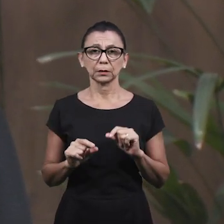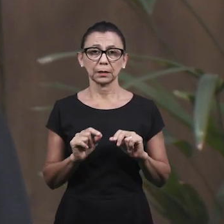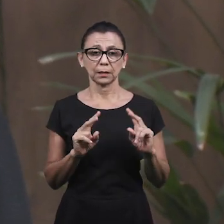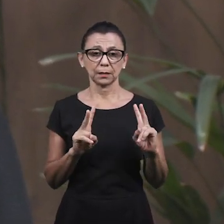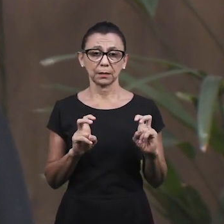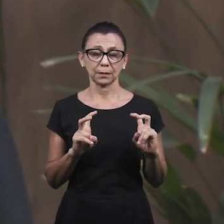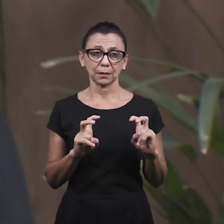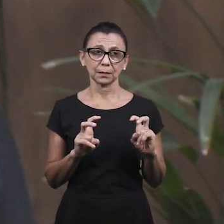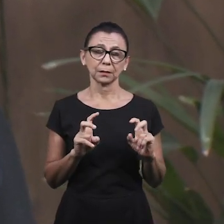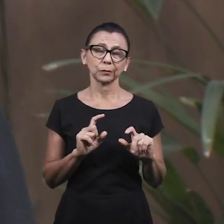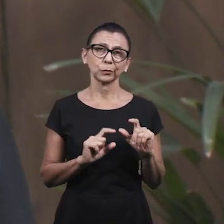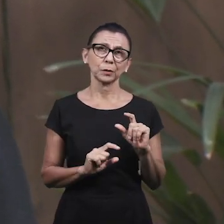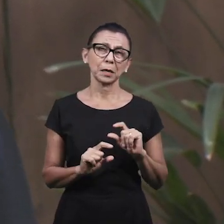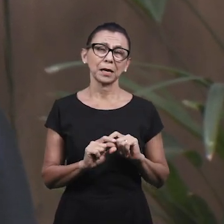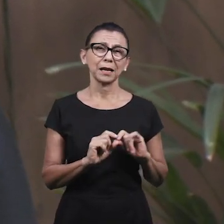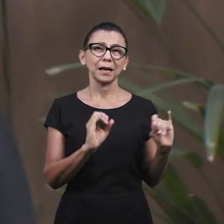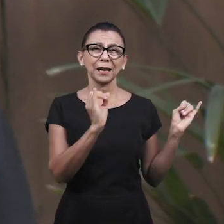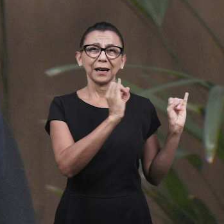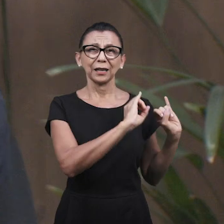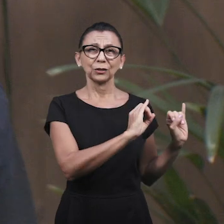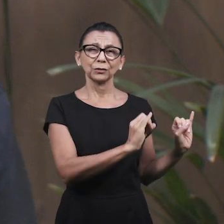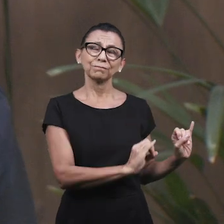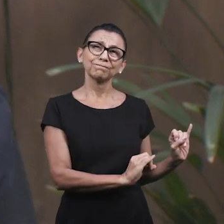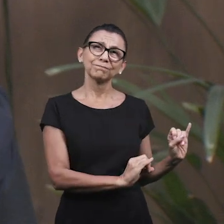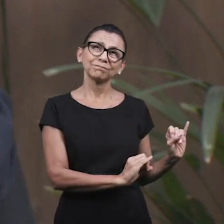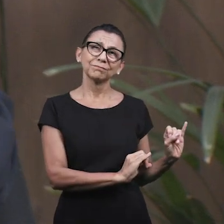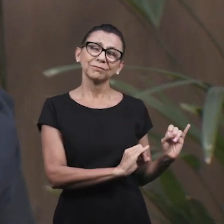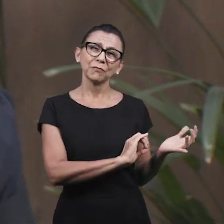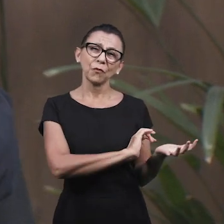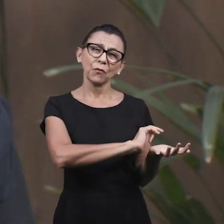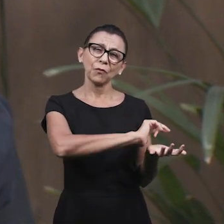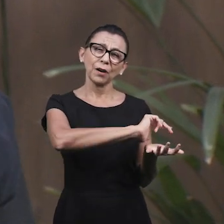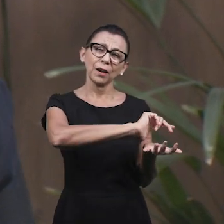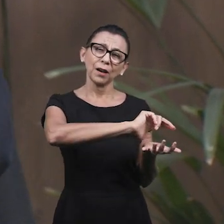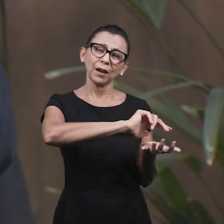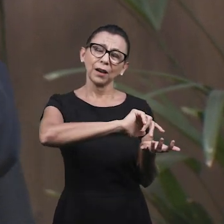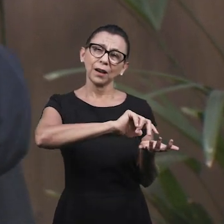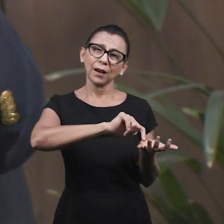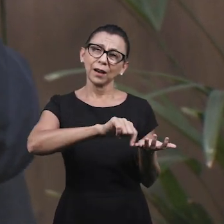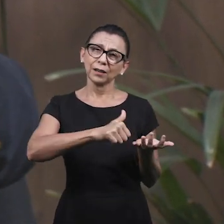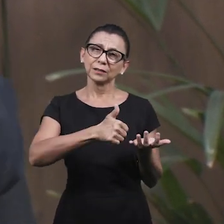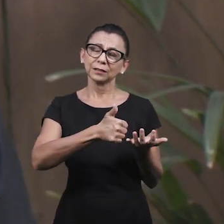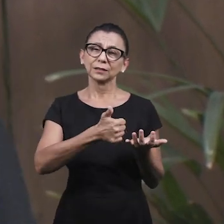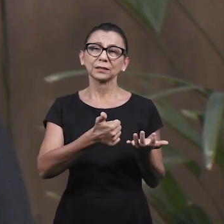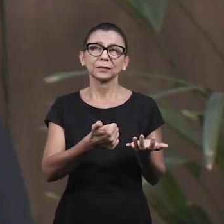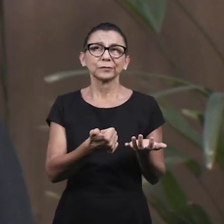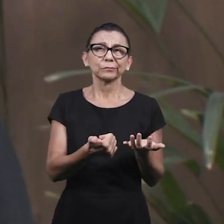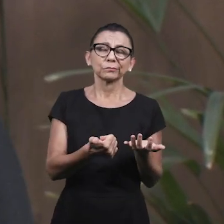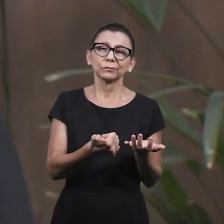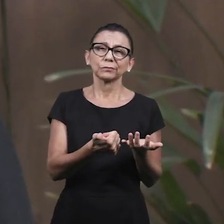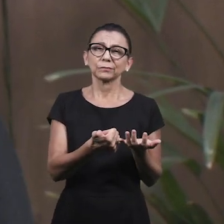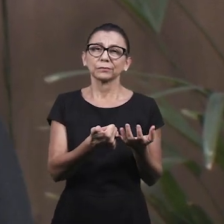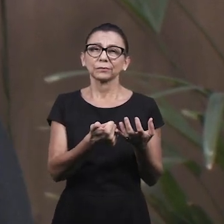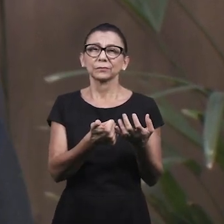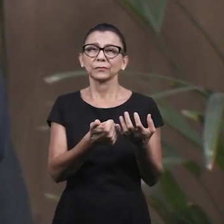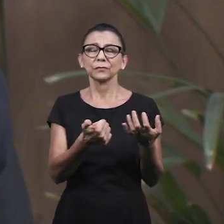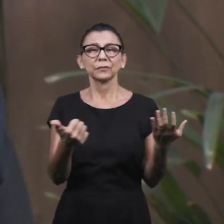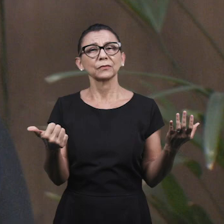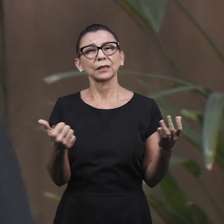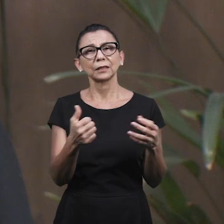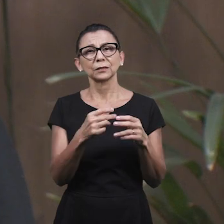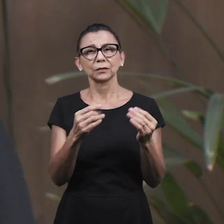O pecado de idolatria, ele é muito complexo, Então ele tem, como se diz assim, tem linhas,